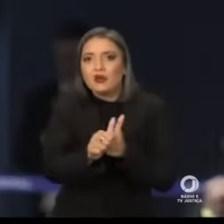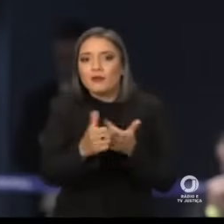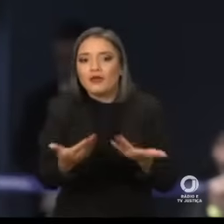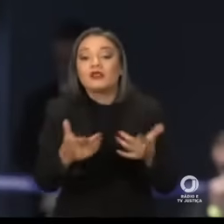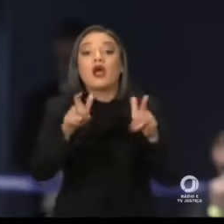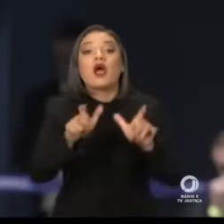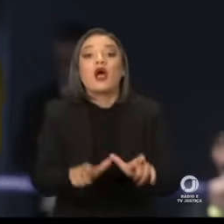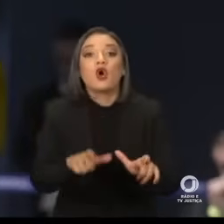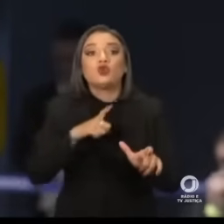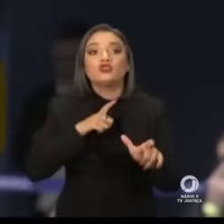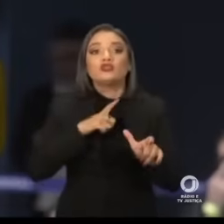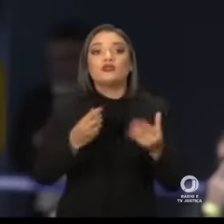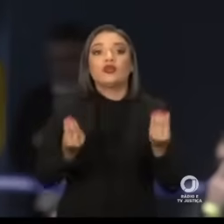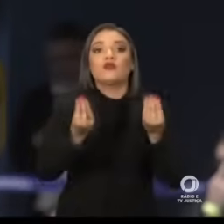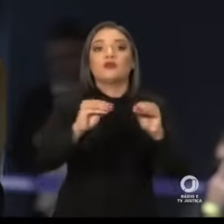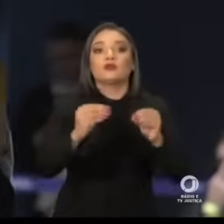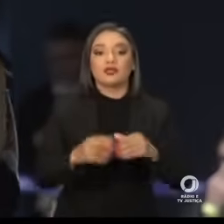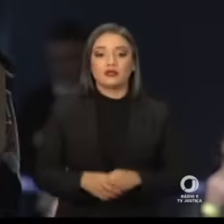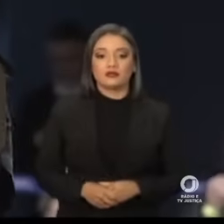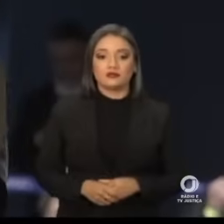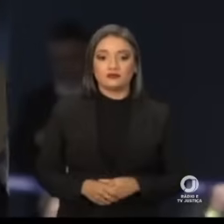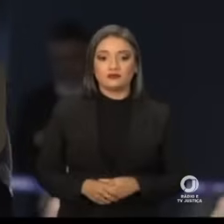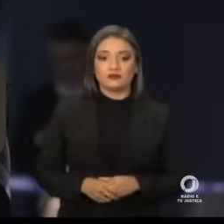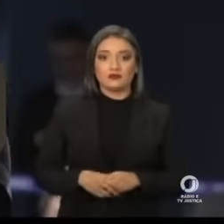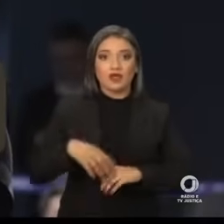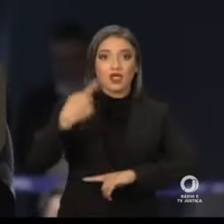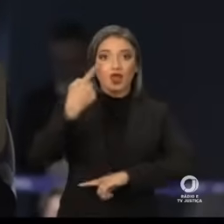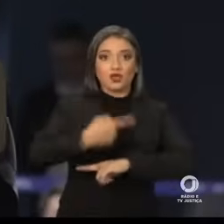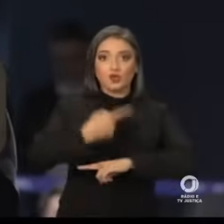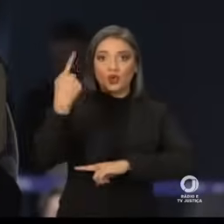essas mensagens? Do condomínio do colaborador.